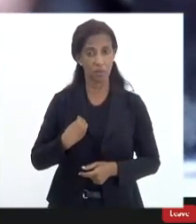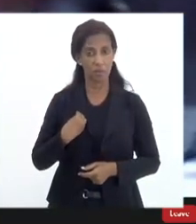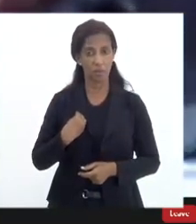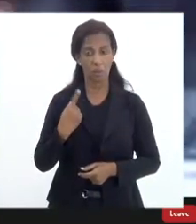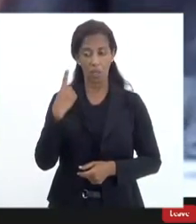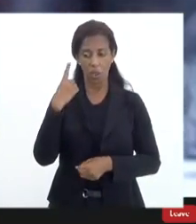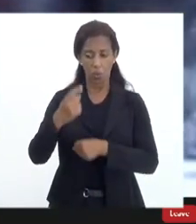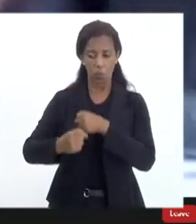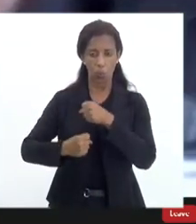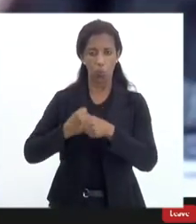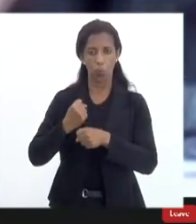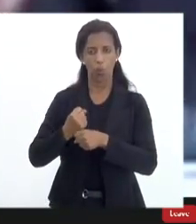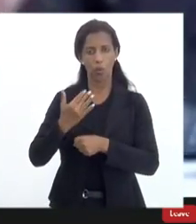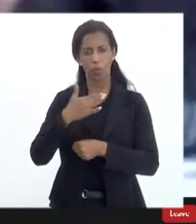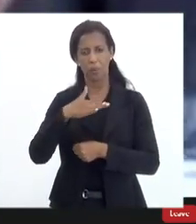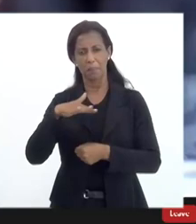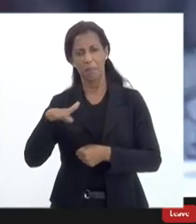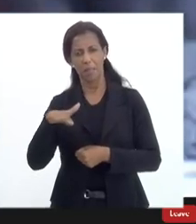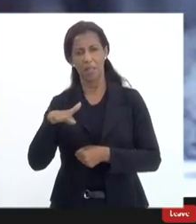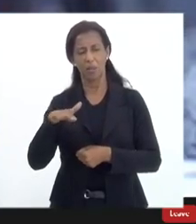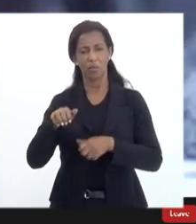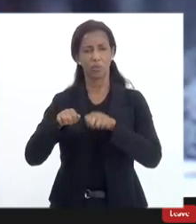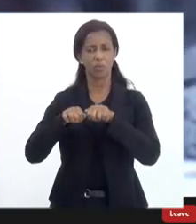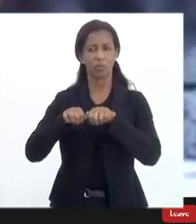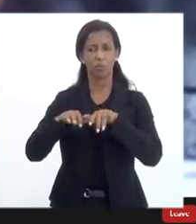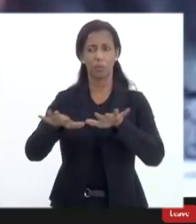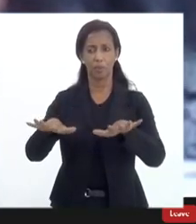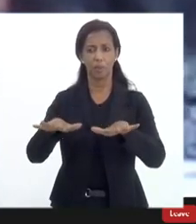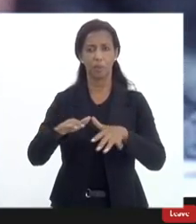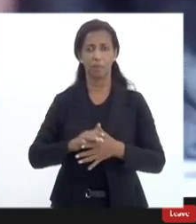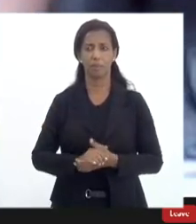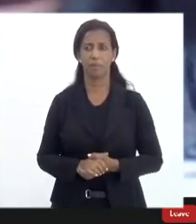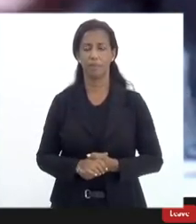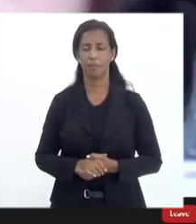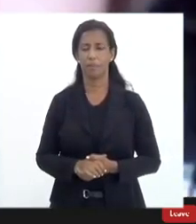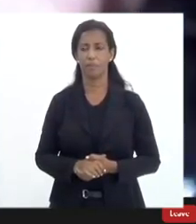ano e meio de pandemia, é